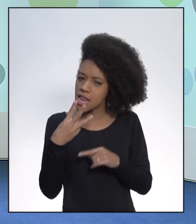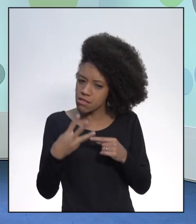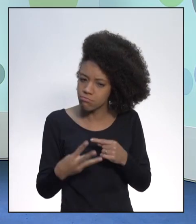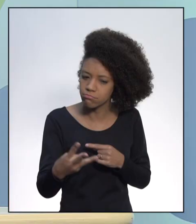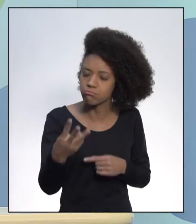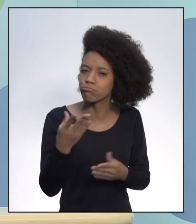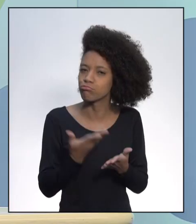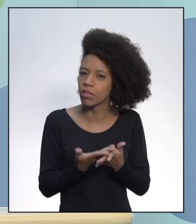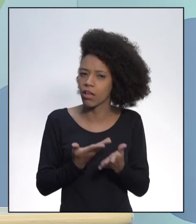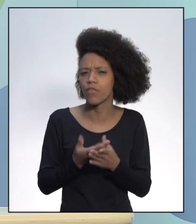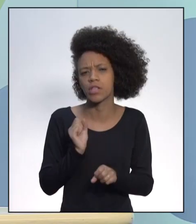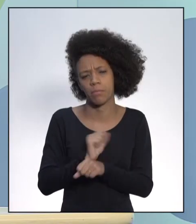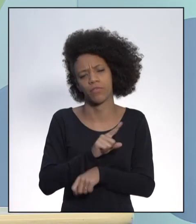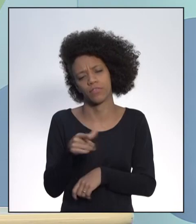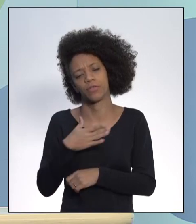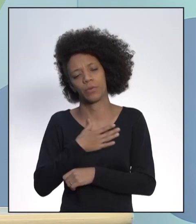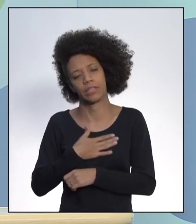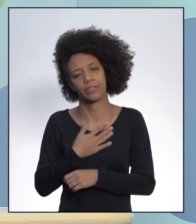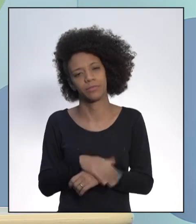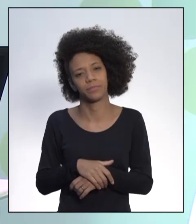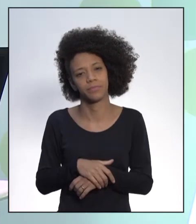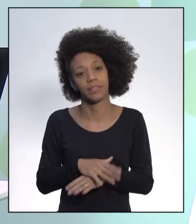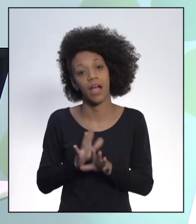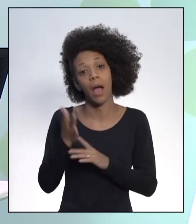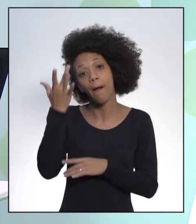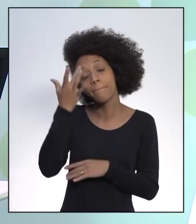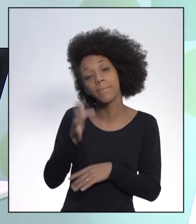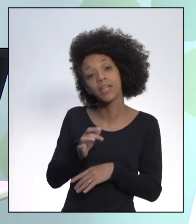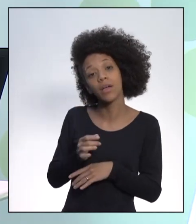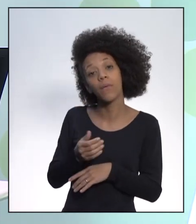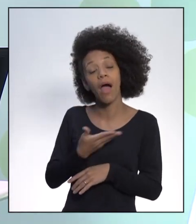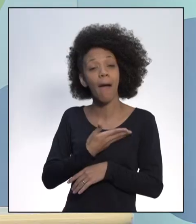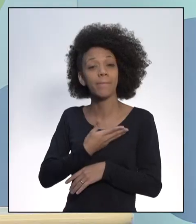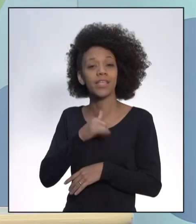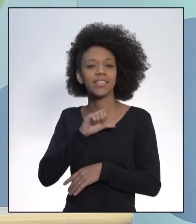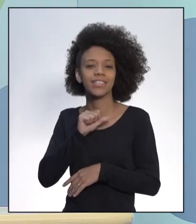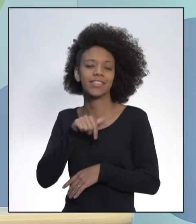semana. Espero que vocês tenham gostado. Quem estará amanhã aqui é o nosso amigo Isaac, né?